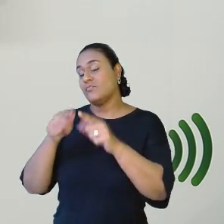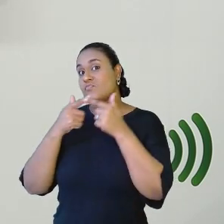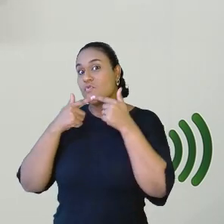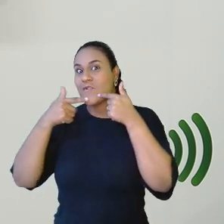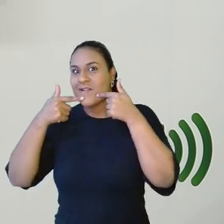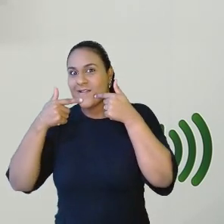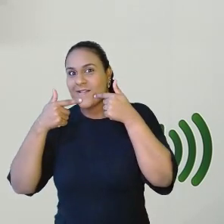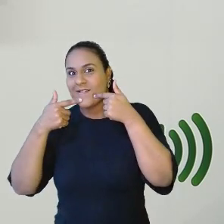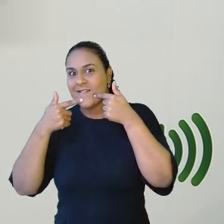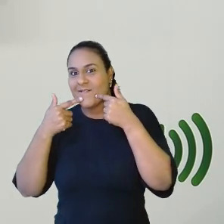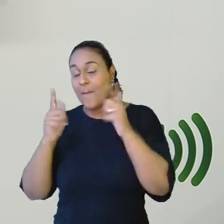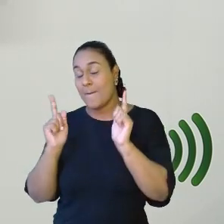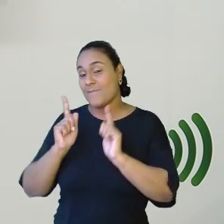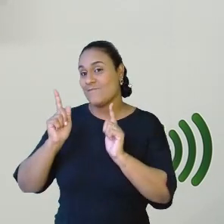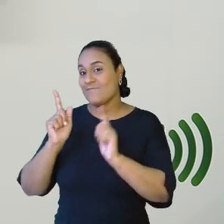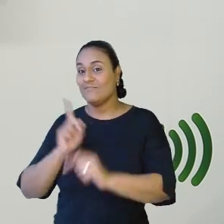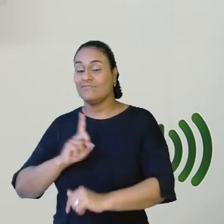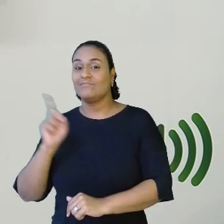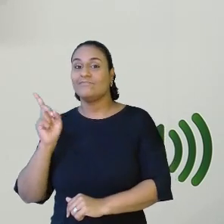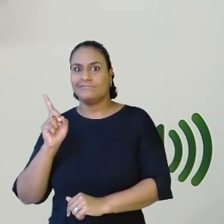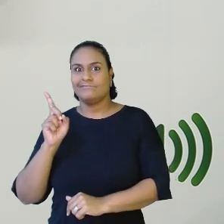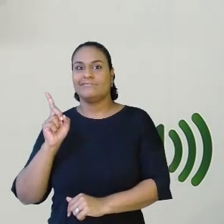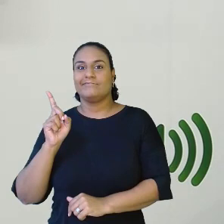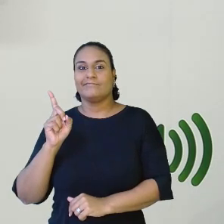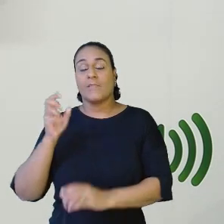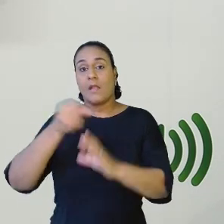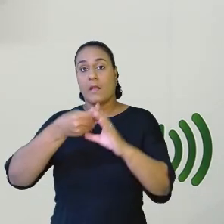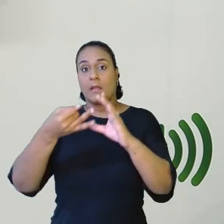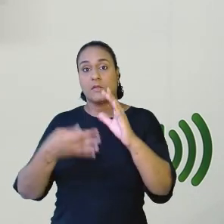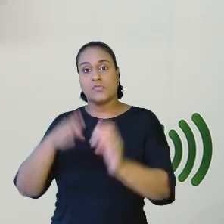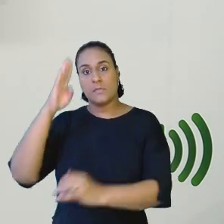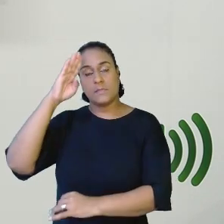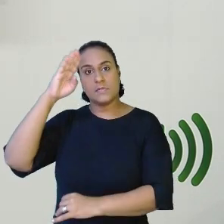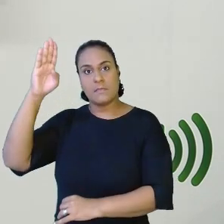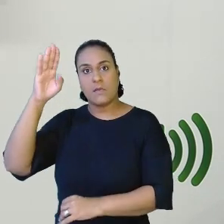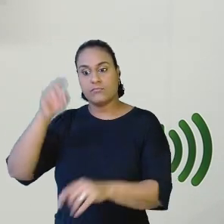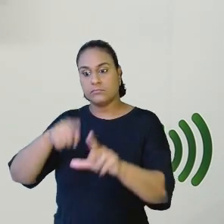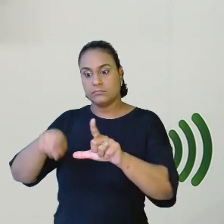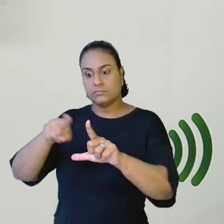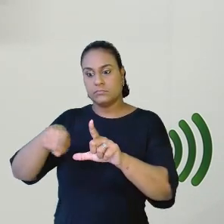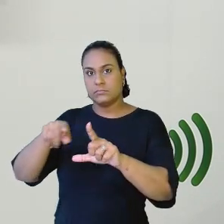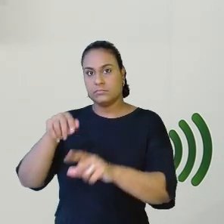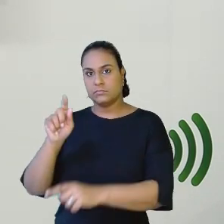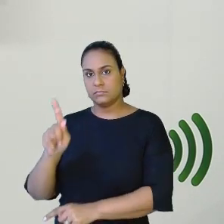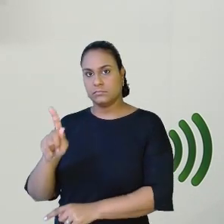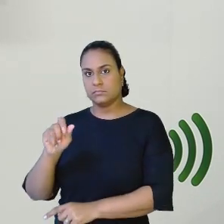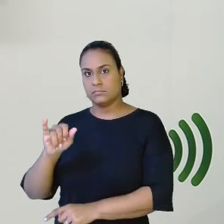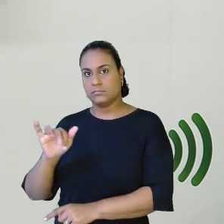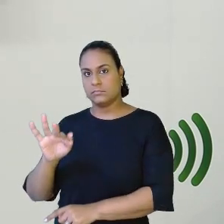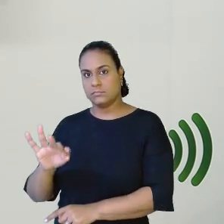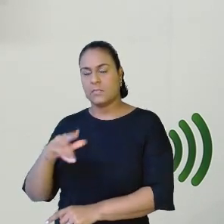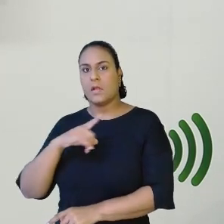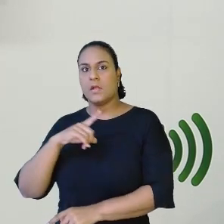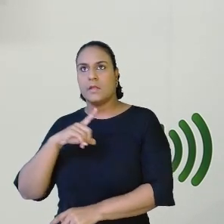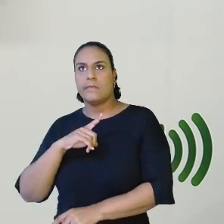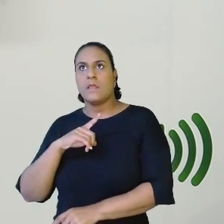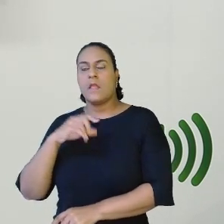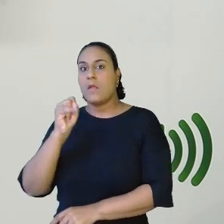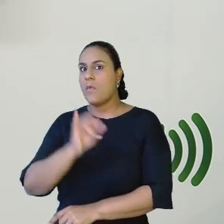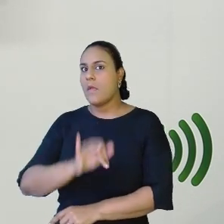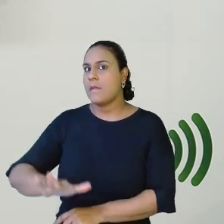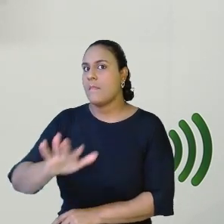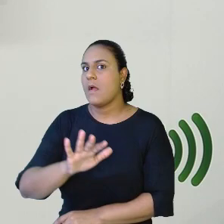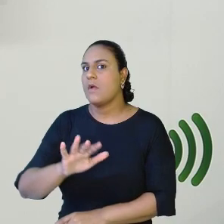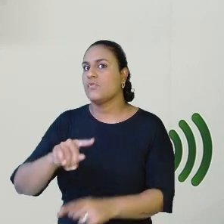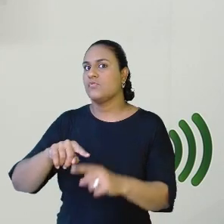mexendo. Essa é a característica principal de um GIF. O GIF, ele tem um formato de imagem usado na internet para